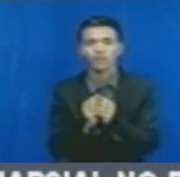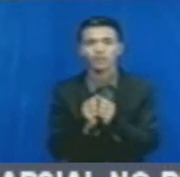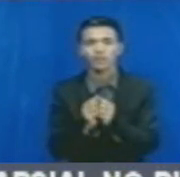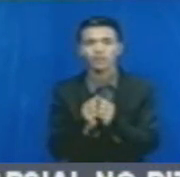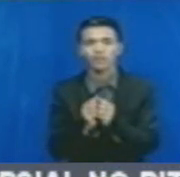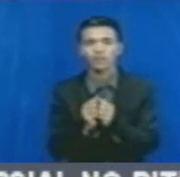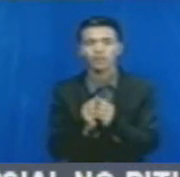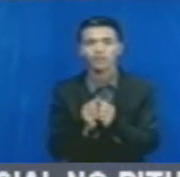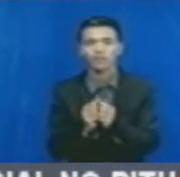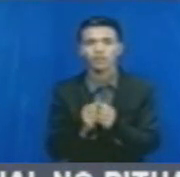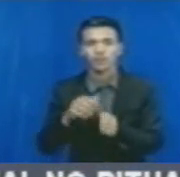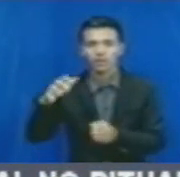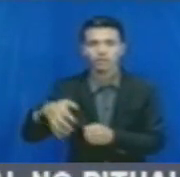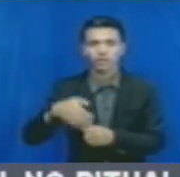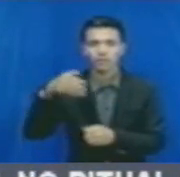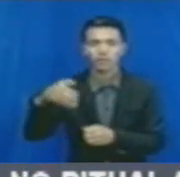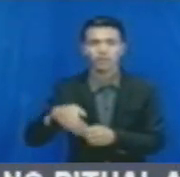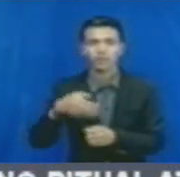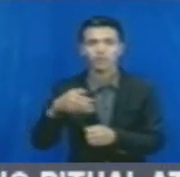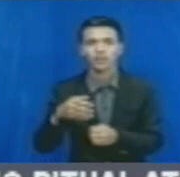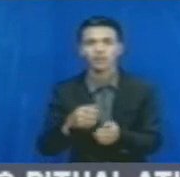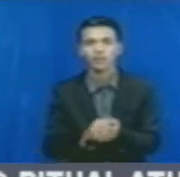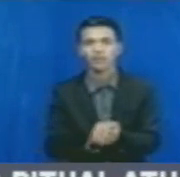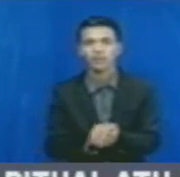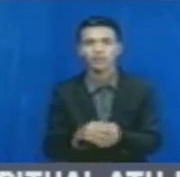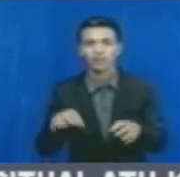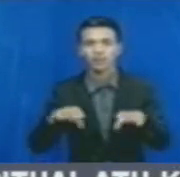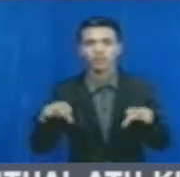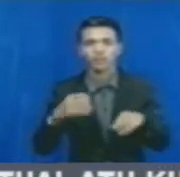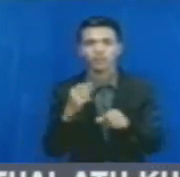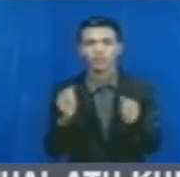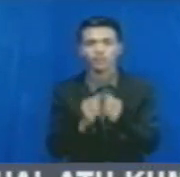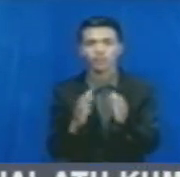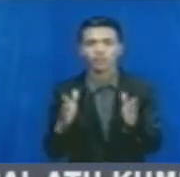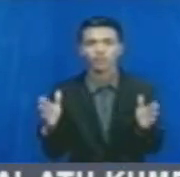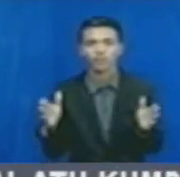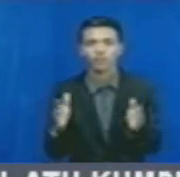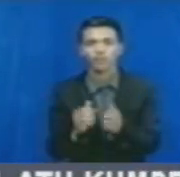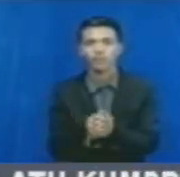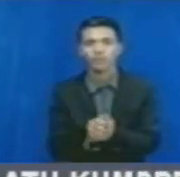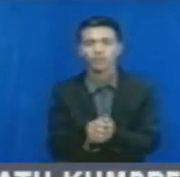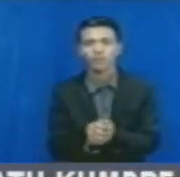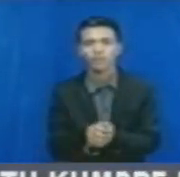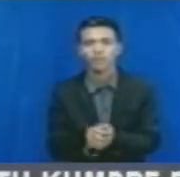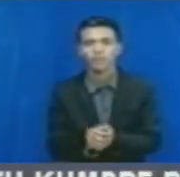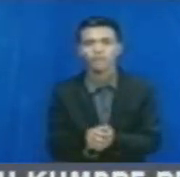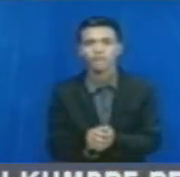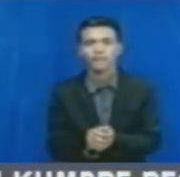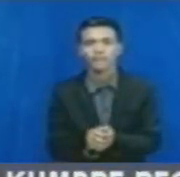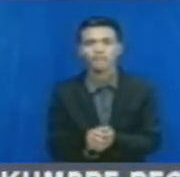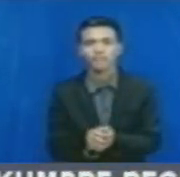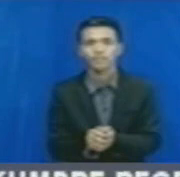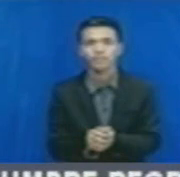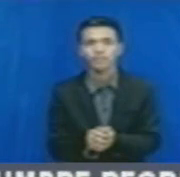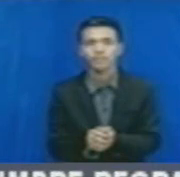ou bulldozer, né, lá suficiente que estava em nenhum volume de serviço nem bófio. Mas também foi um efetivo renato até